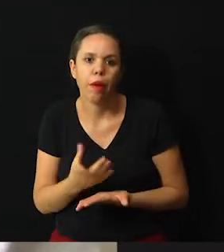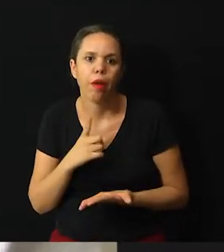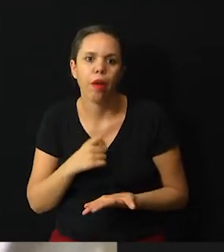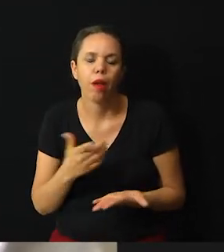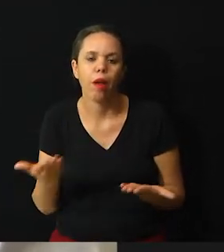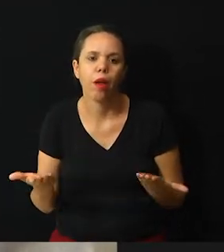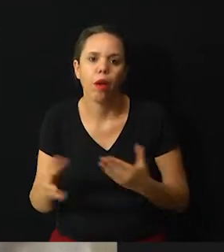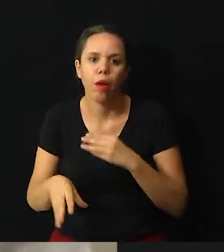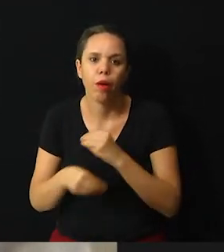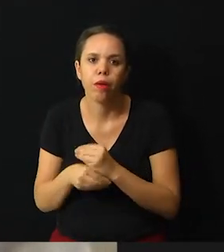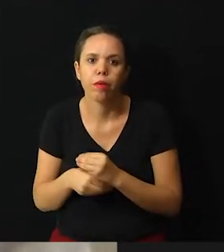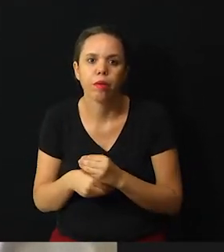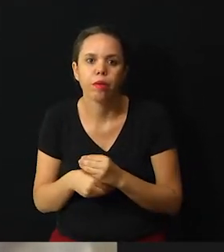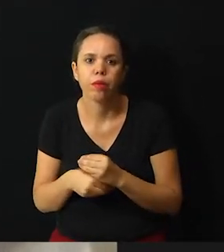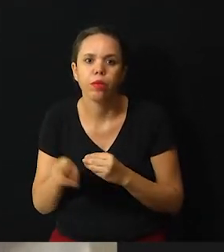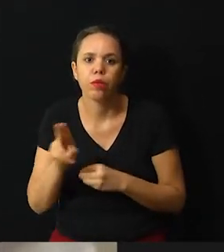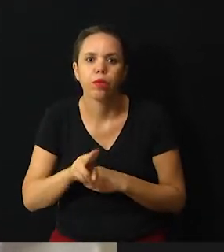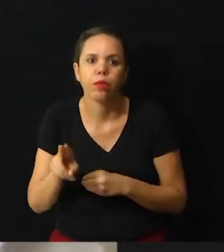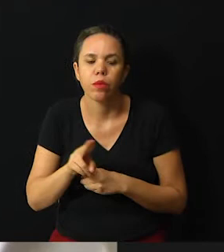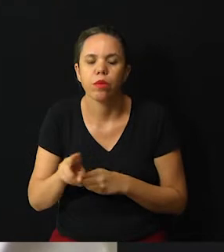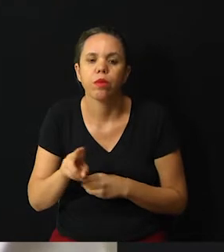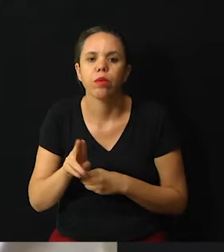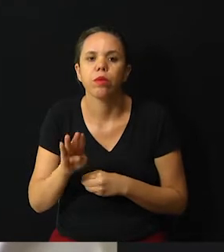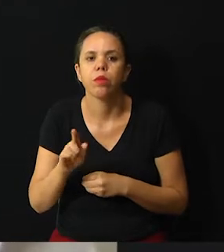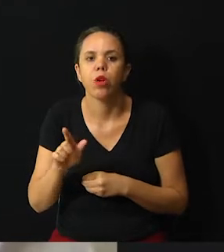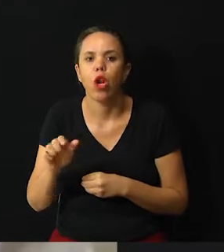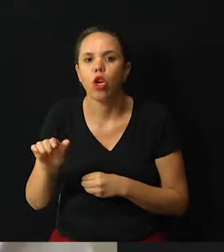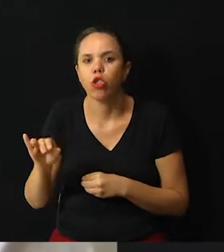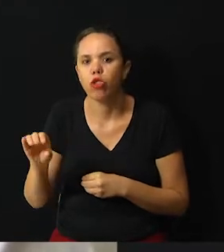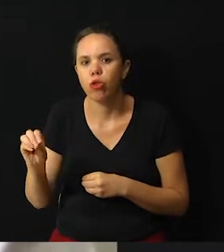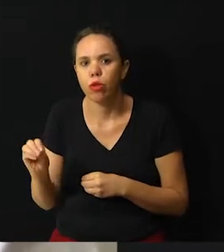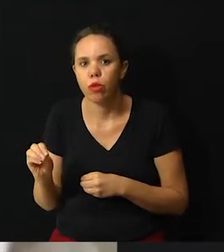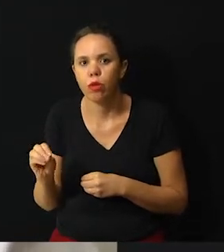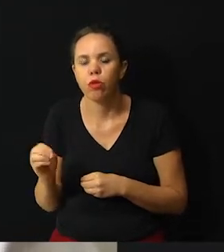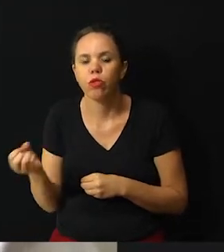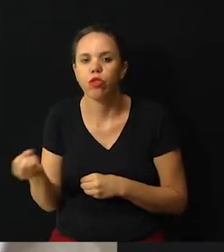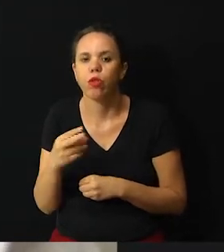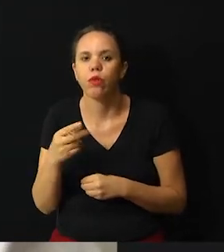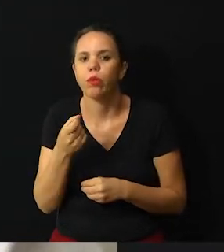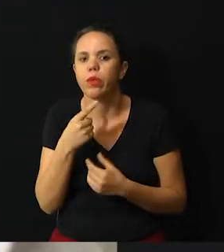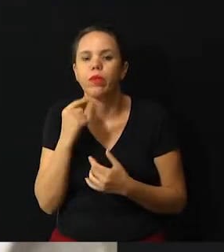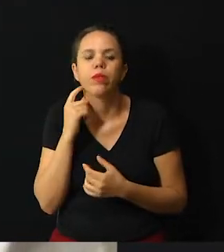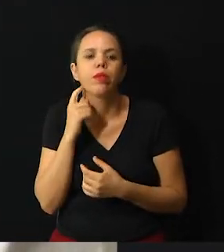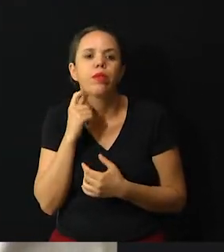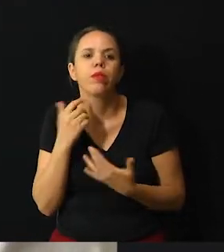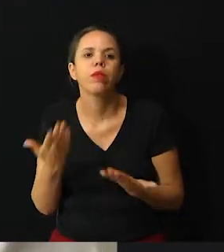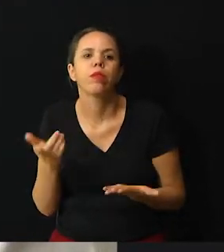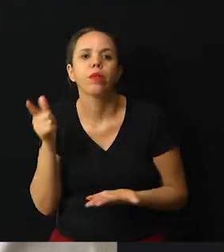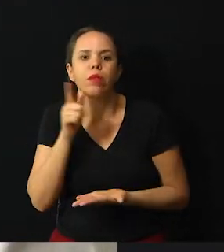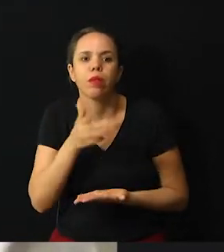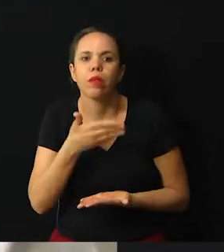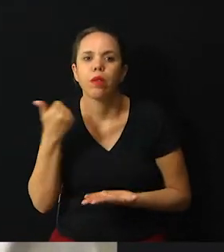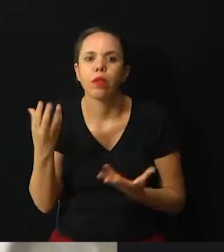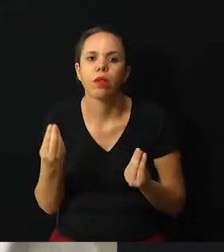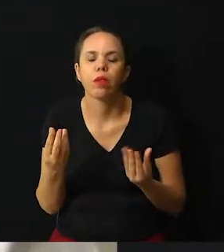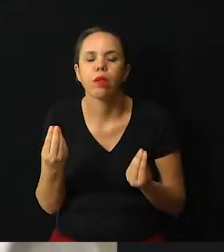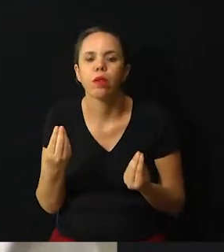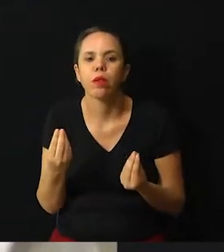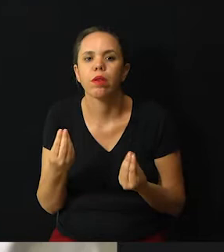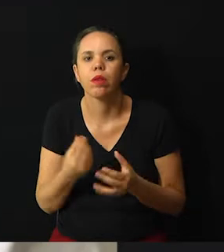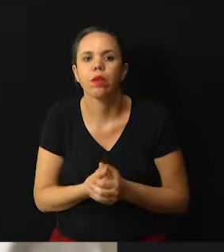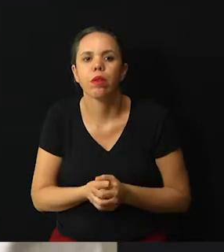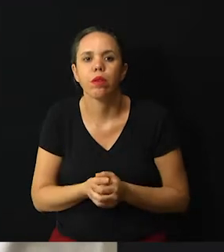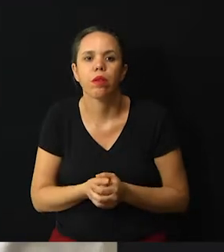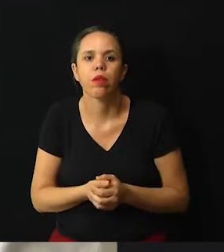temos atualmente, inclusive está sendo usado até medicamentos biológicos, são novos medicamentos, né? Então, a gente consegue melhorar muito a qualidade de vida